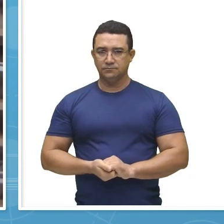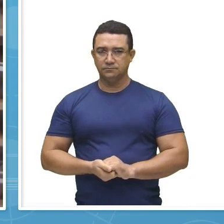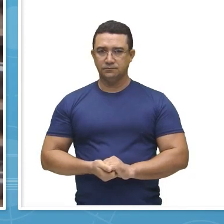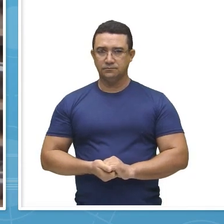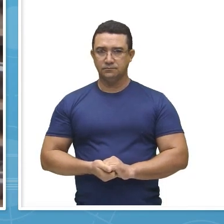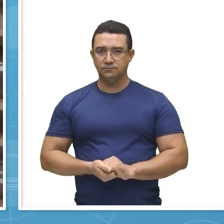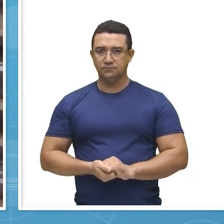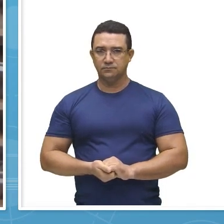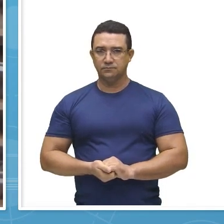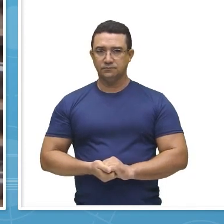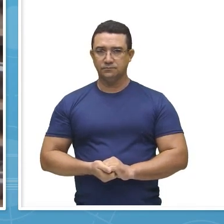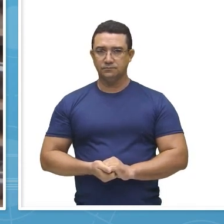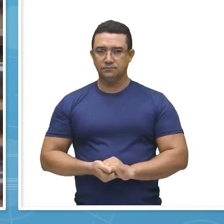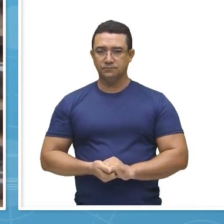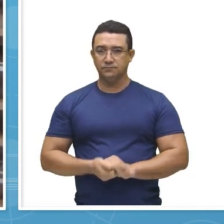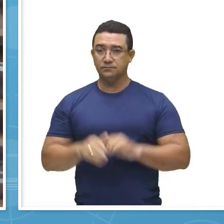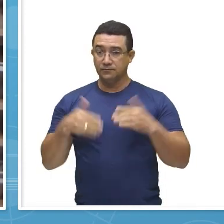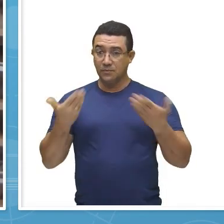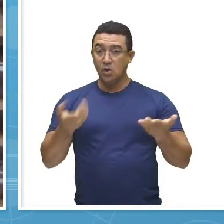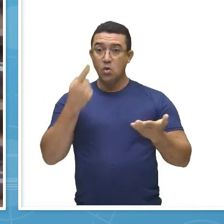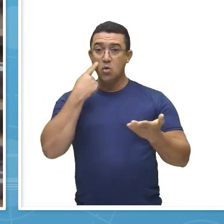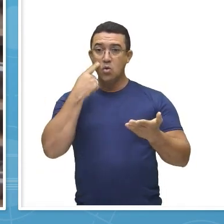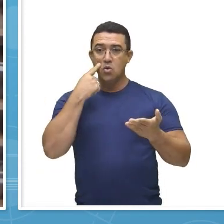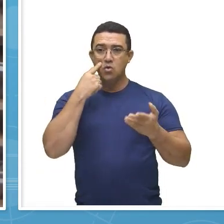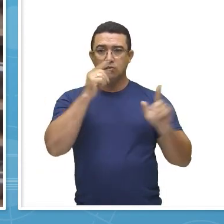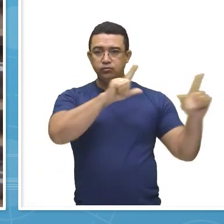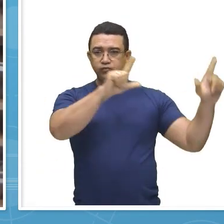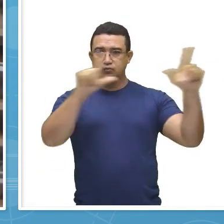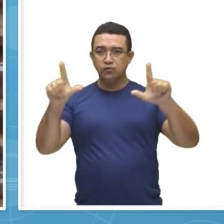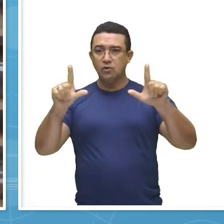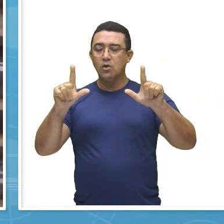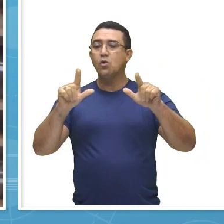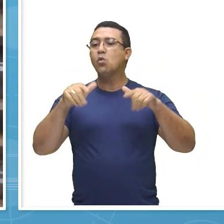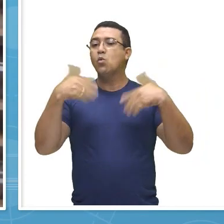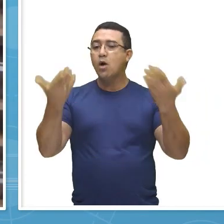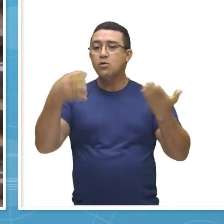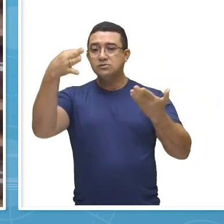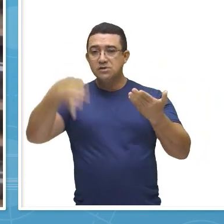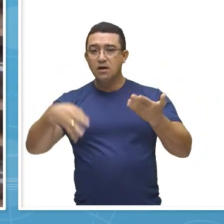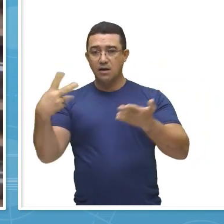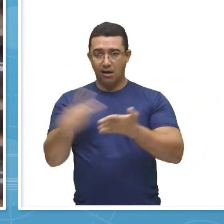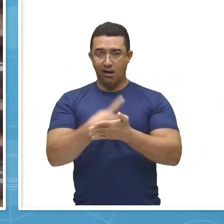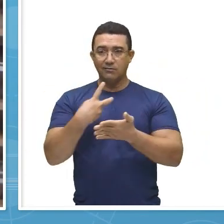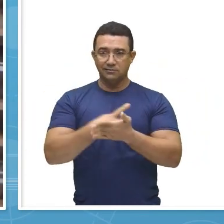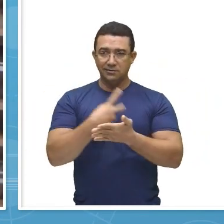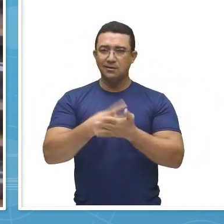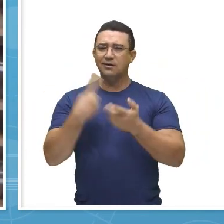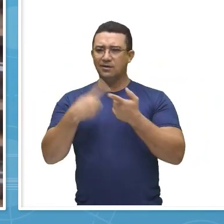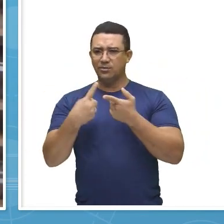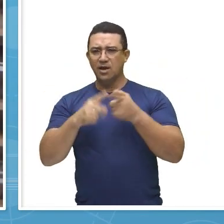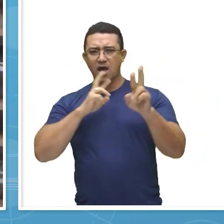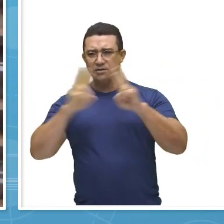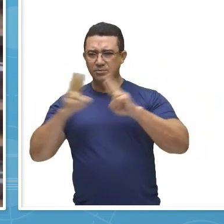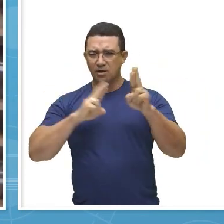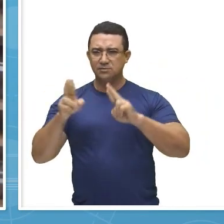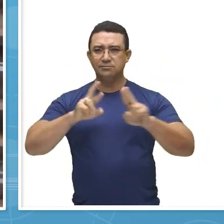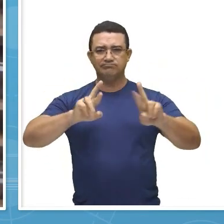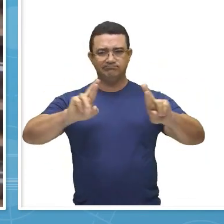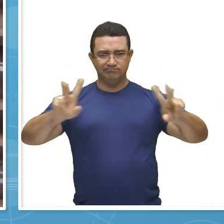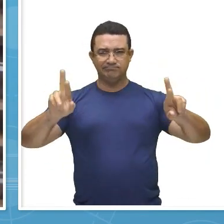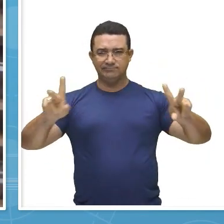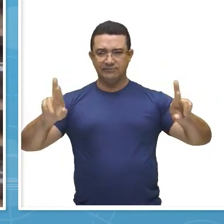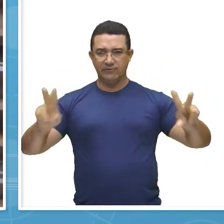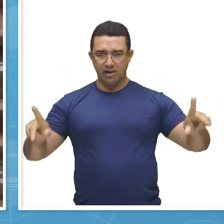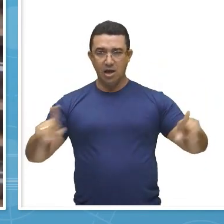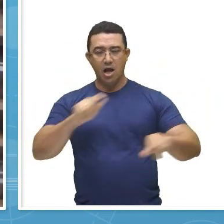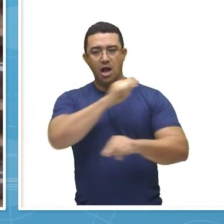tá bom? Então, vamos verificar se quem errou, quem acertou, porque a gente teve ali respostas diferentes, né? A gente teve